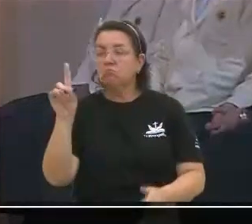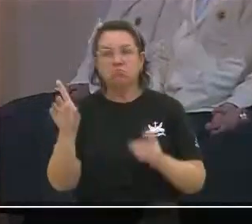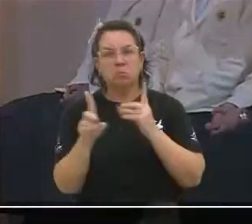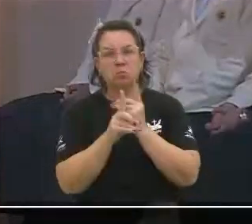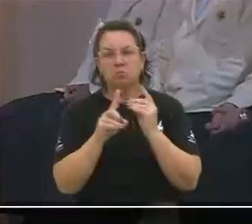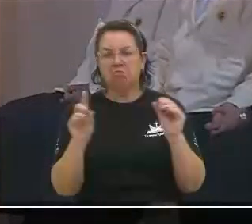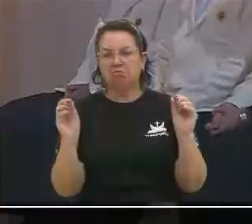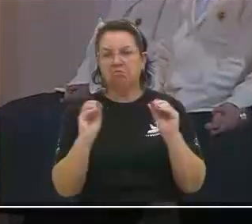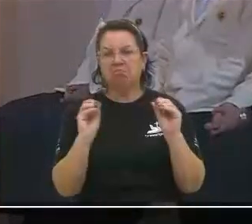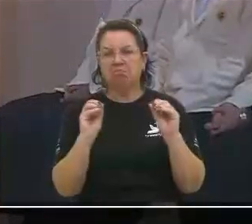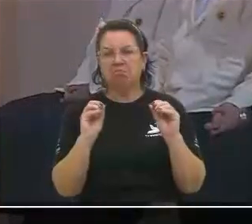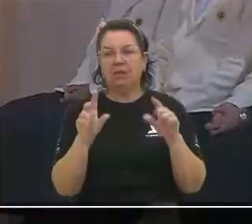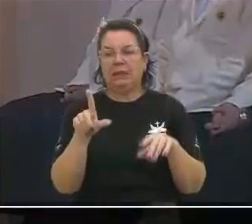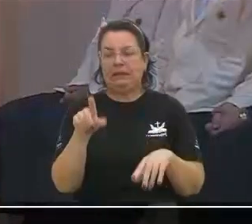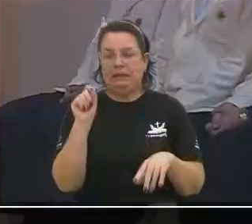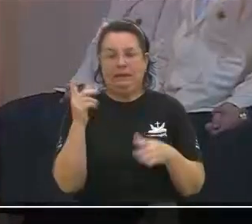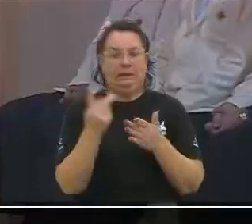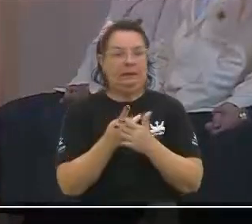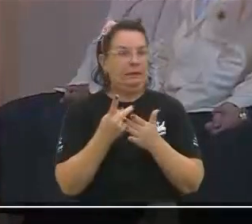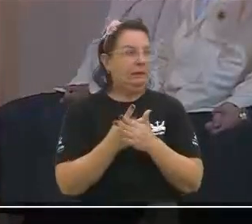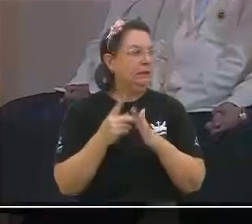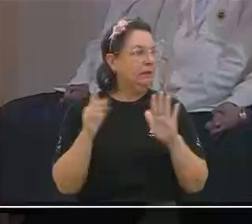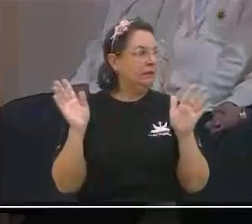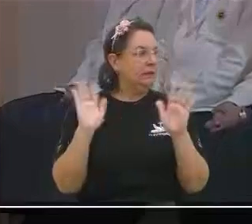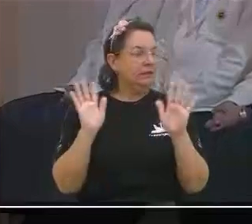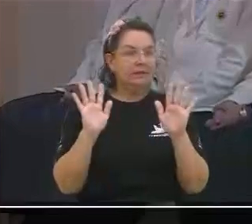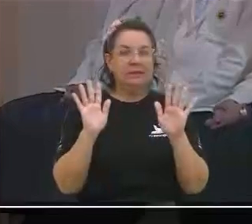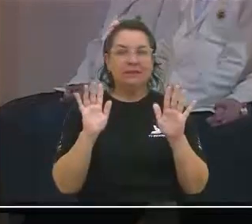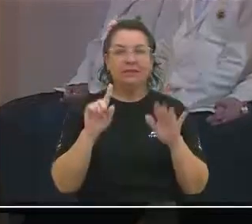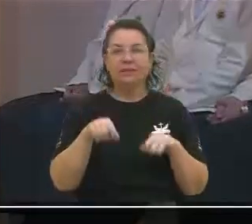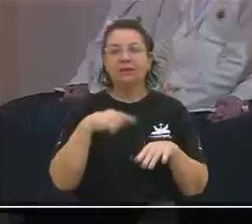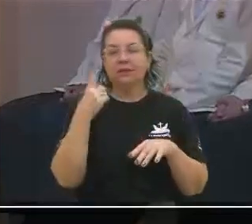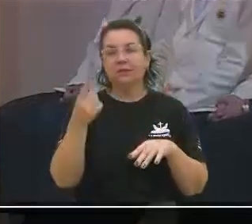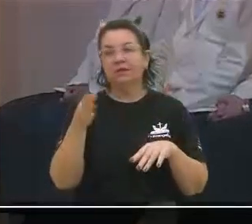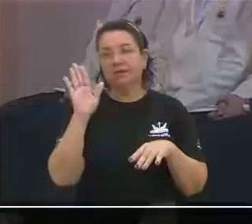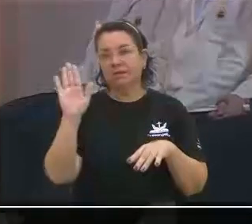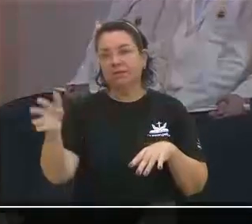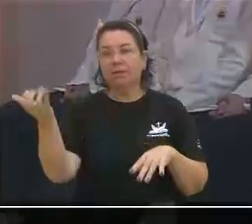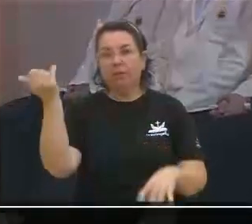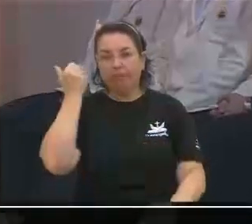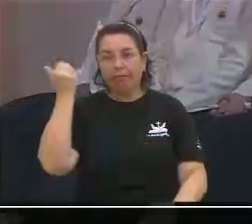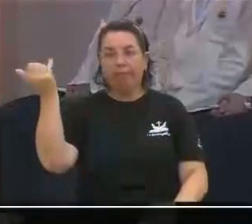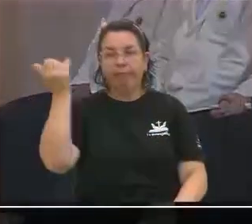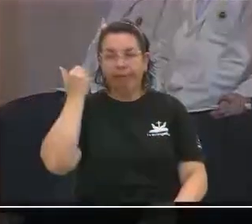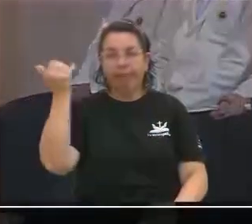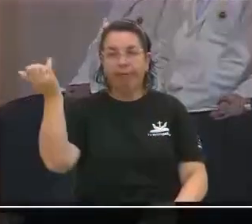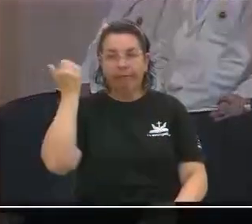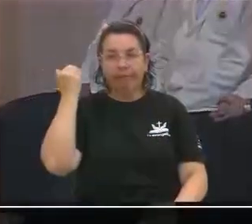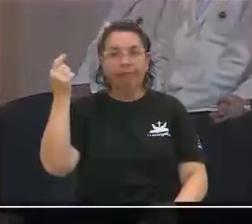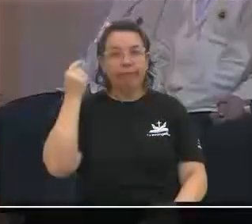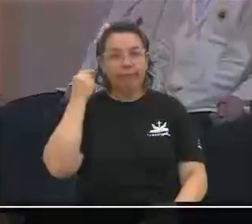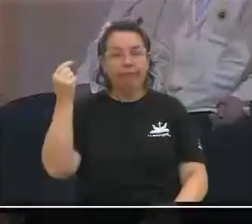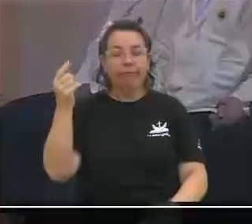e quando escolhe errado depois haja os ouvidos do padre né